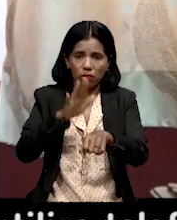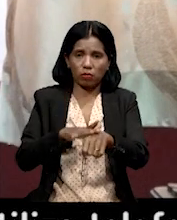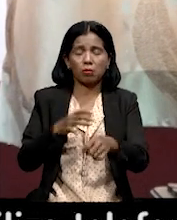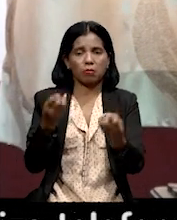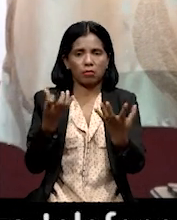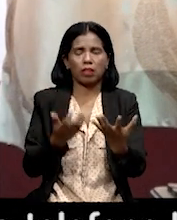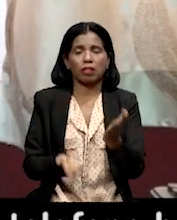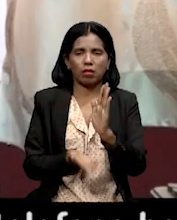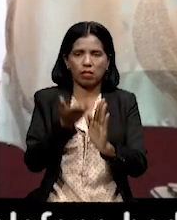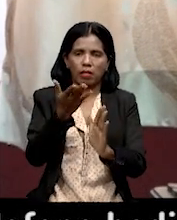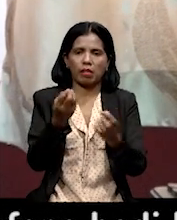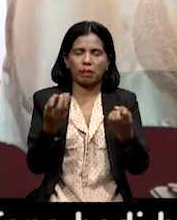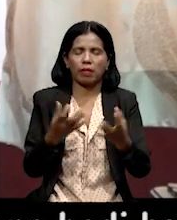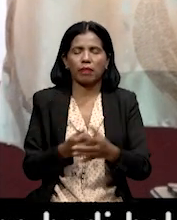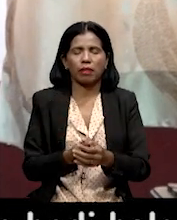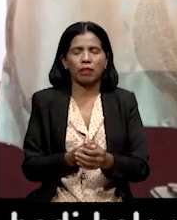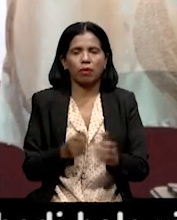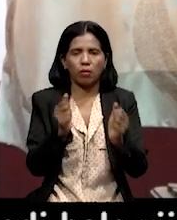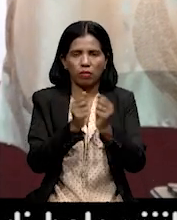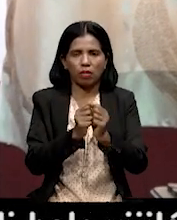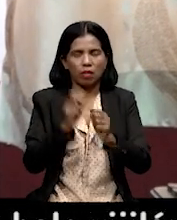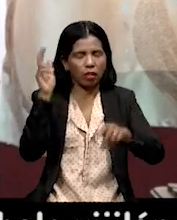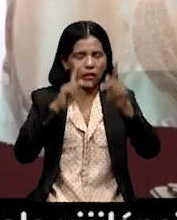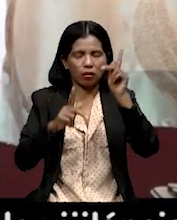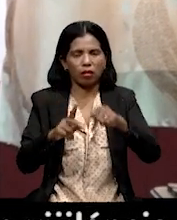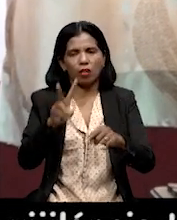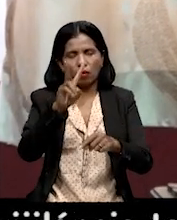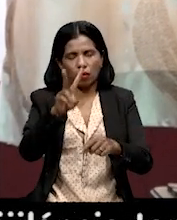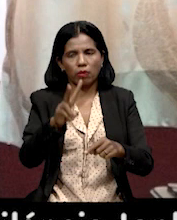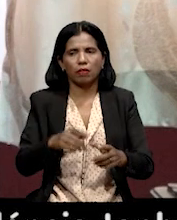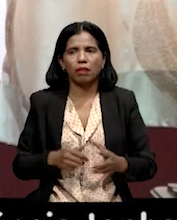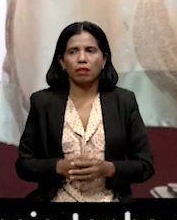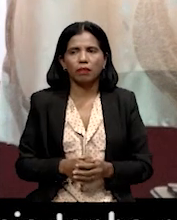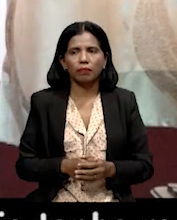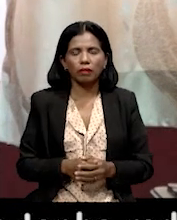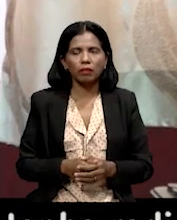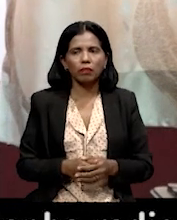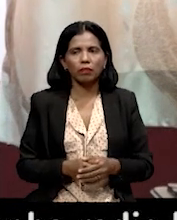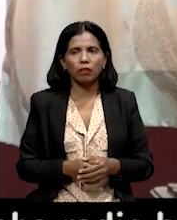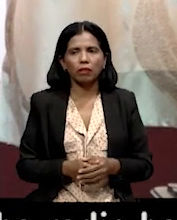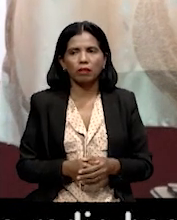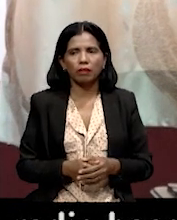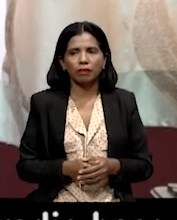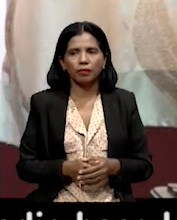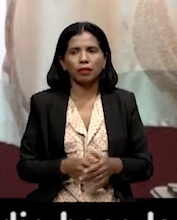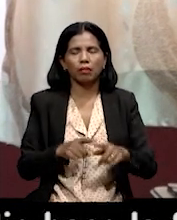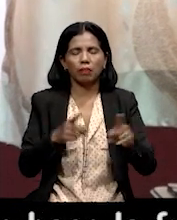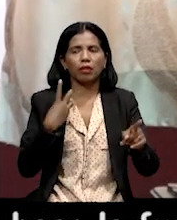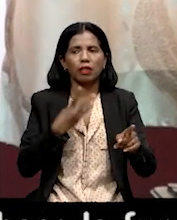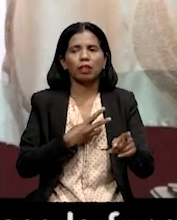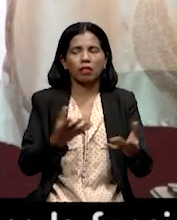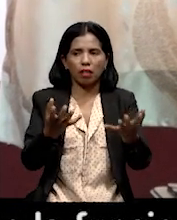também caso ida rua nebe maca moço se itania vigilância sentinela né mas bem ita carac dia enquanto